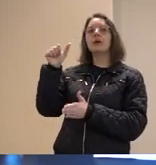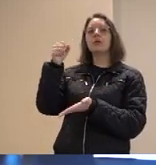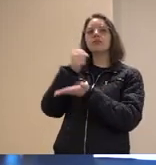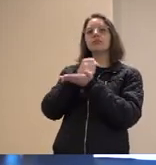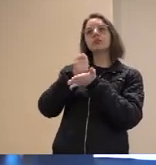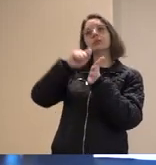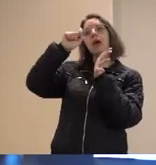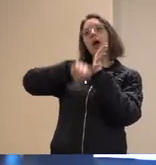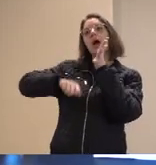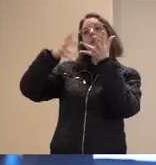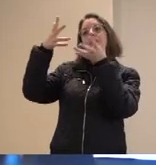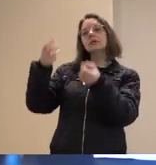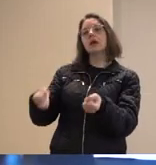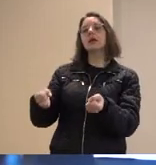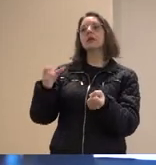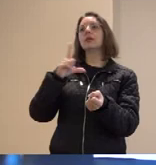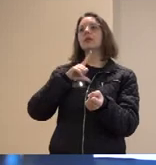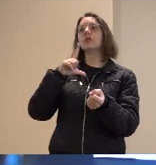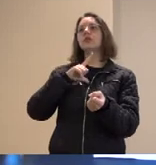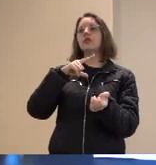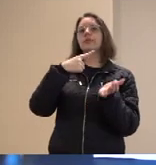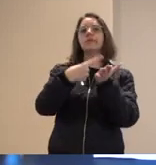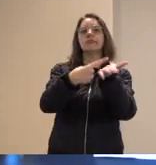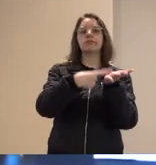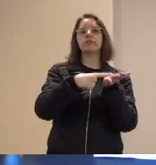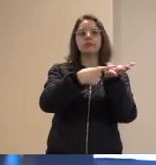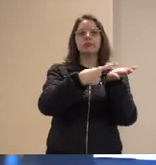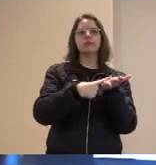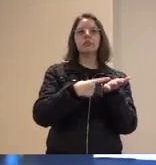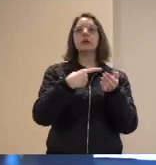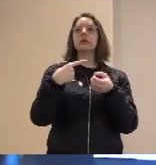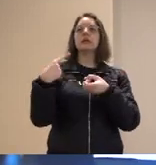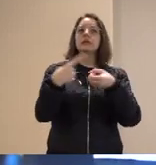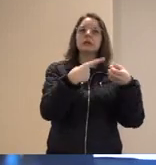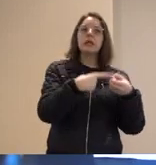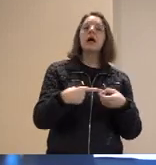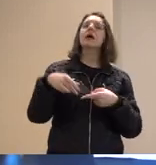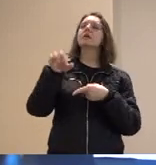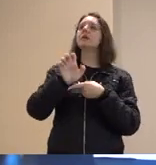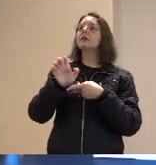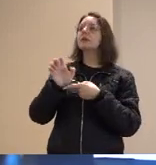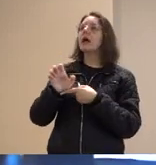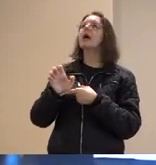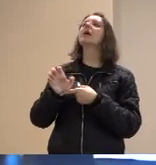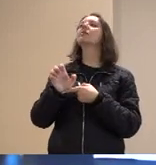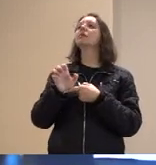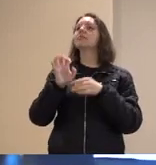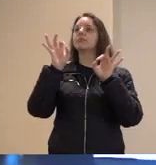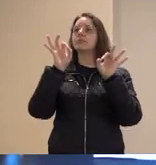onde estabelecia compromissos para os municípios, para os estados,